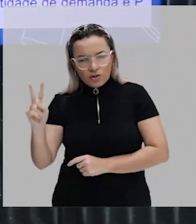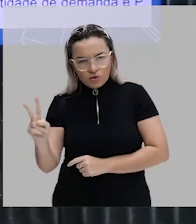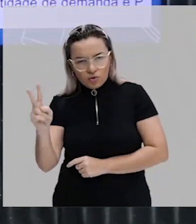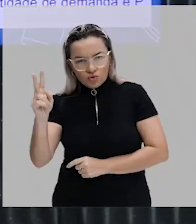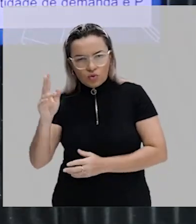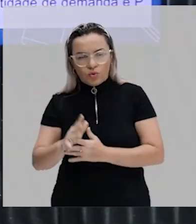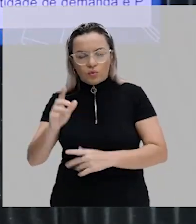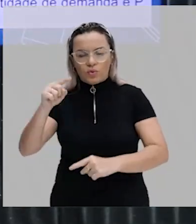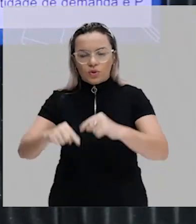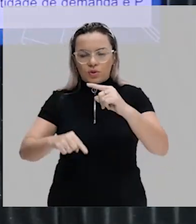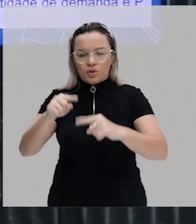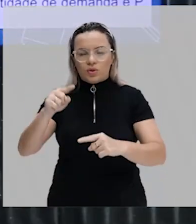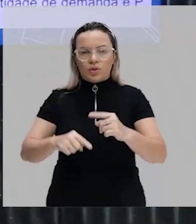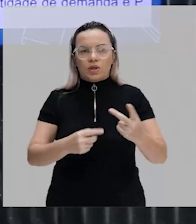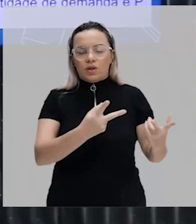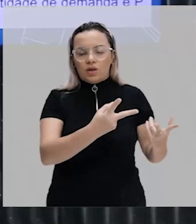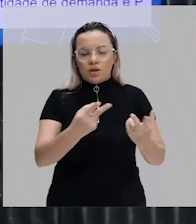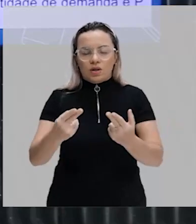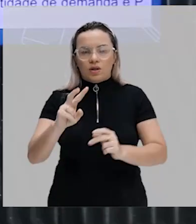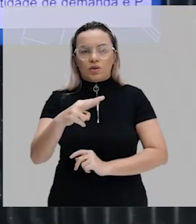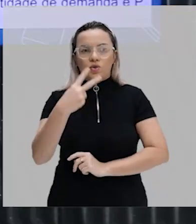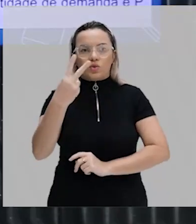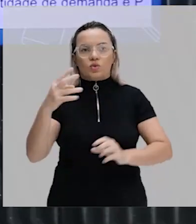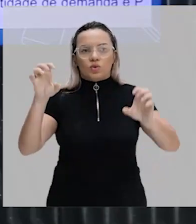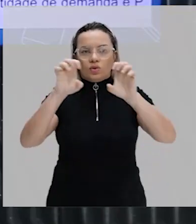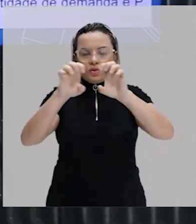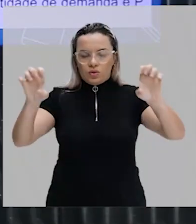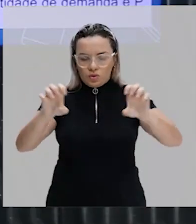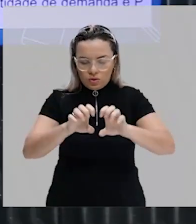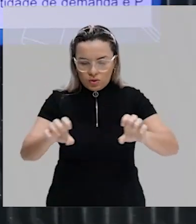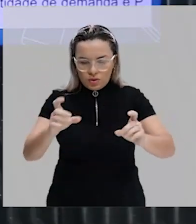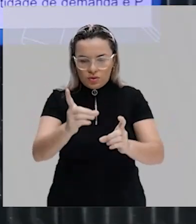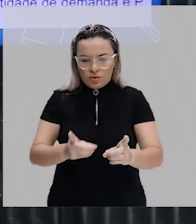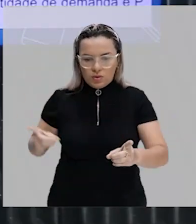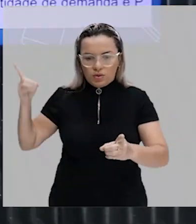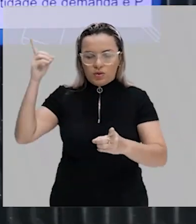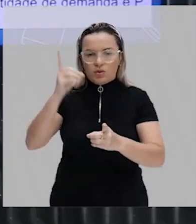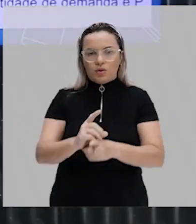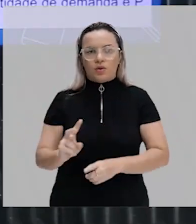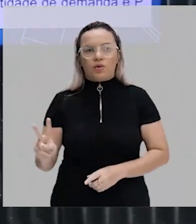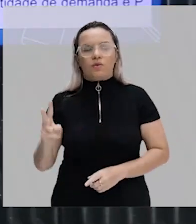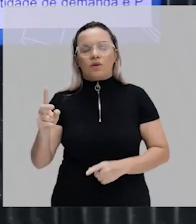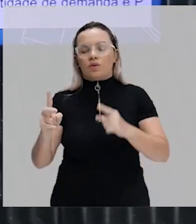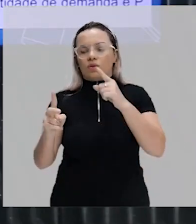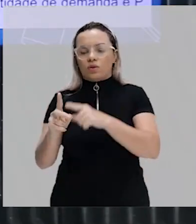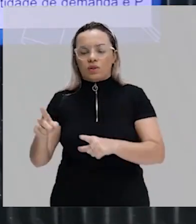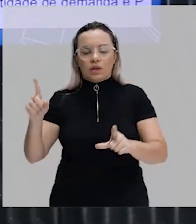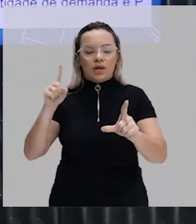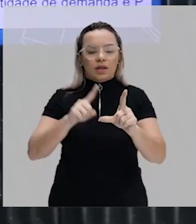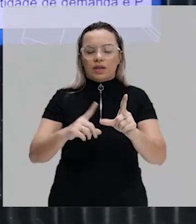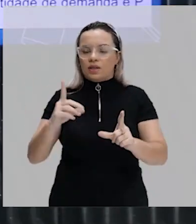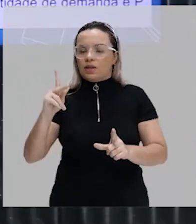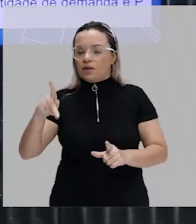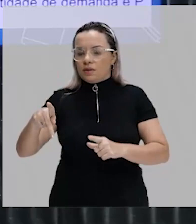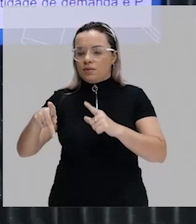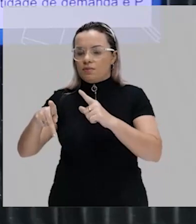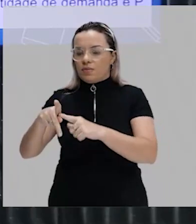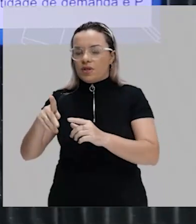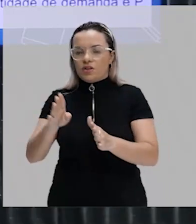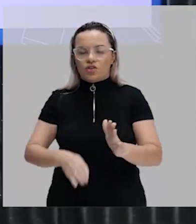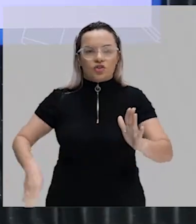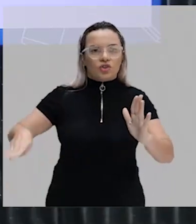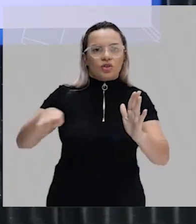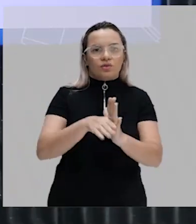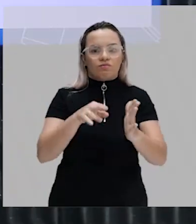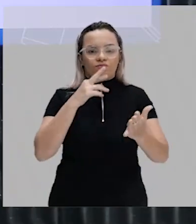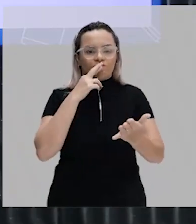eu igualar essas duas equações e descobrir o valor do P, pronto, cheguei na minha resposta, tá?